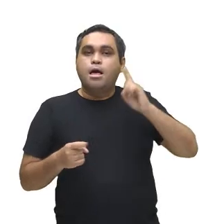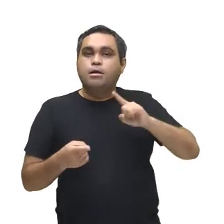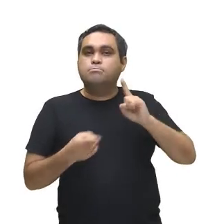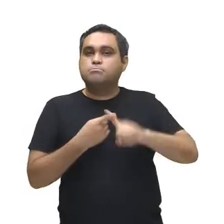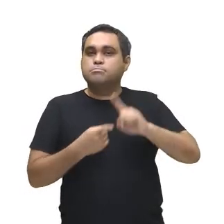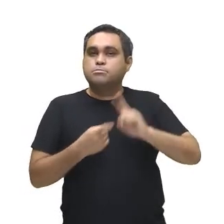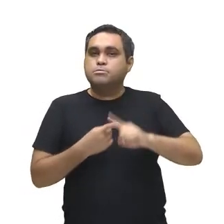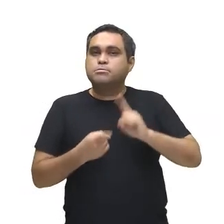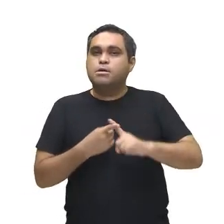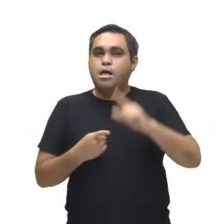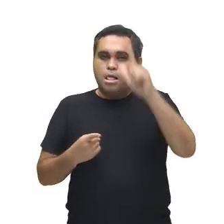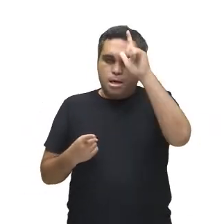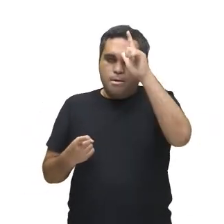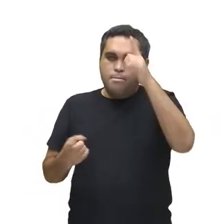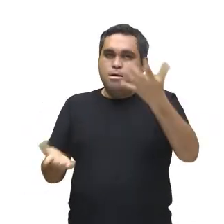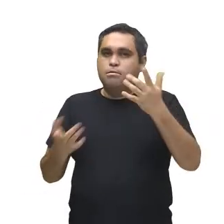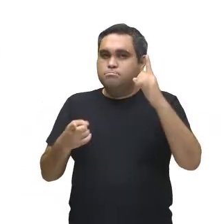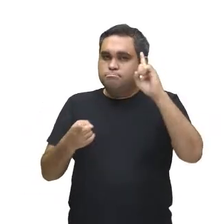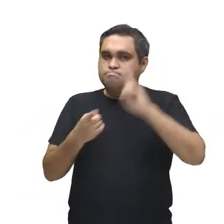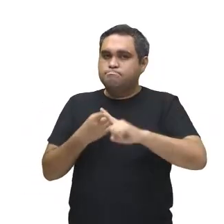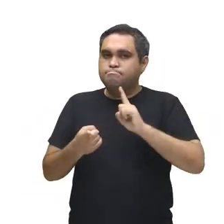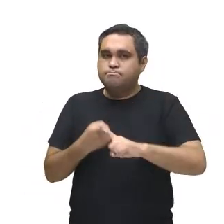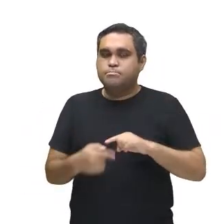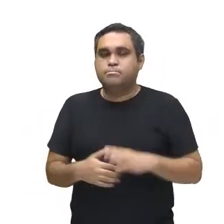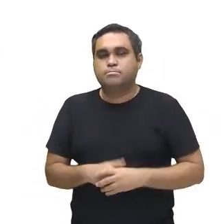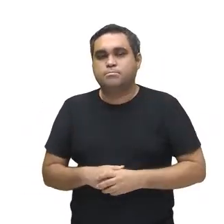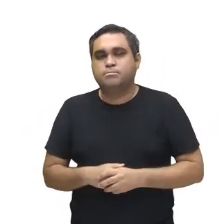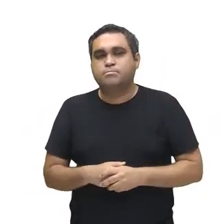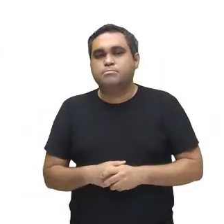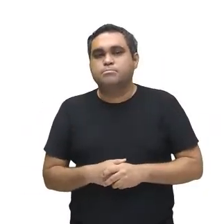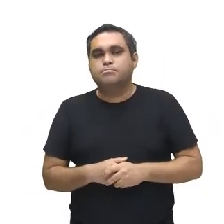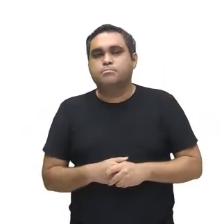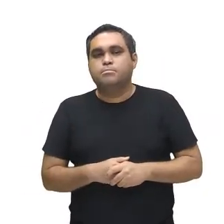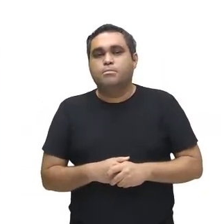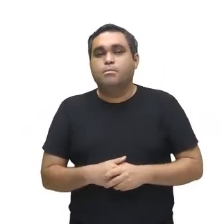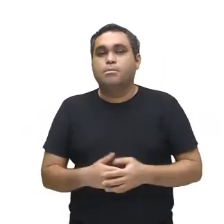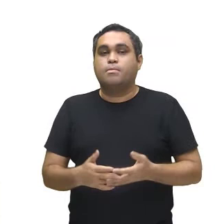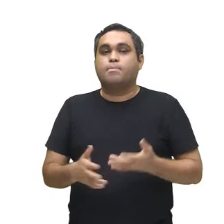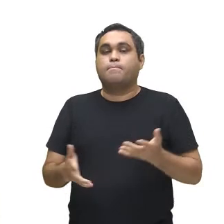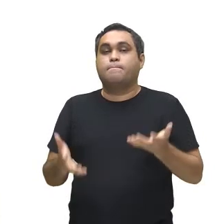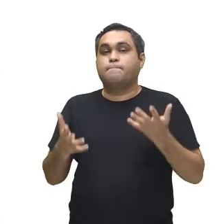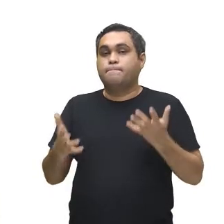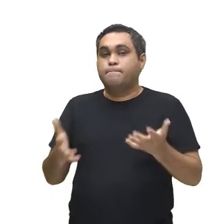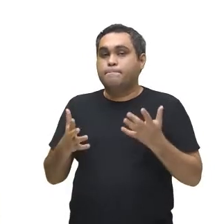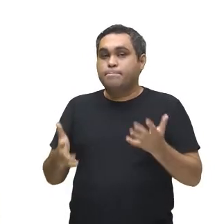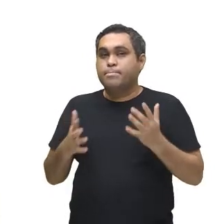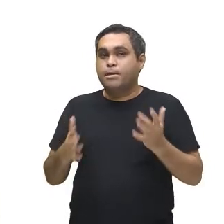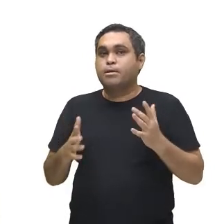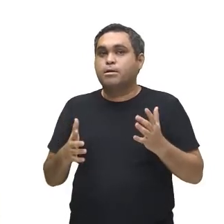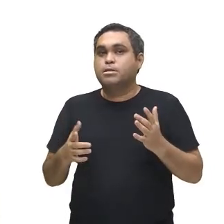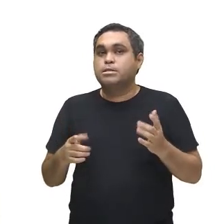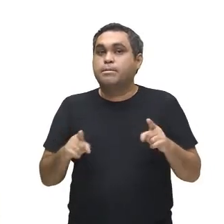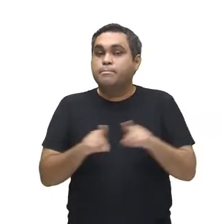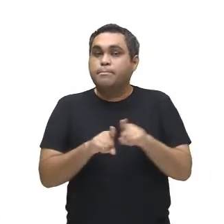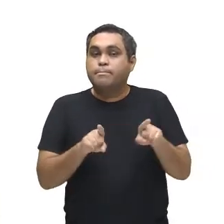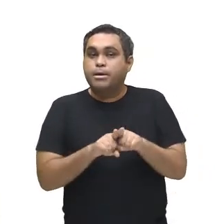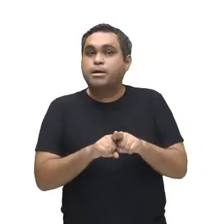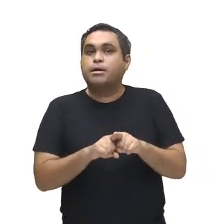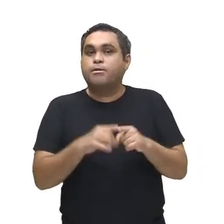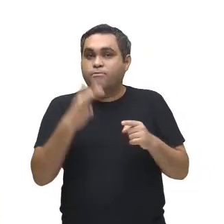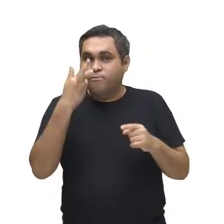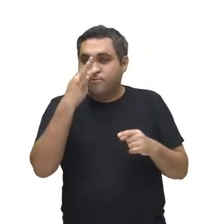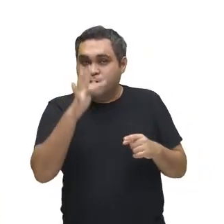revanchismo. Os franceses, trocando de miúdos, queriam ir à forra dos alemãos pelos territórios que eles haviam perdidos na